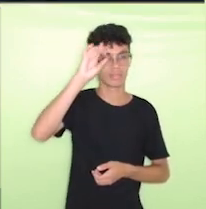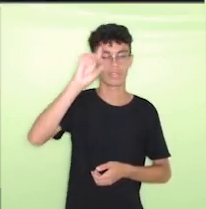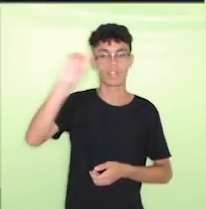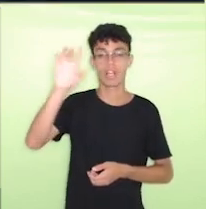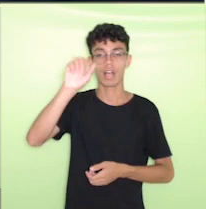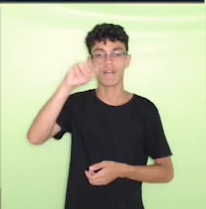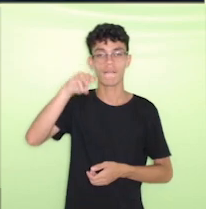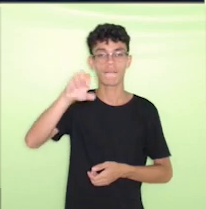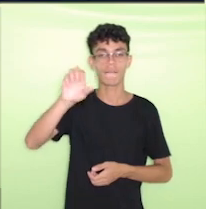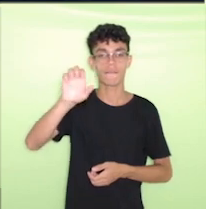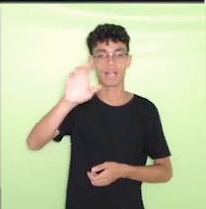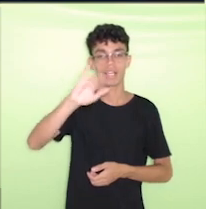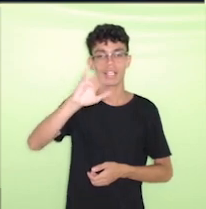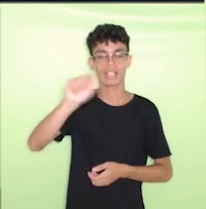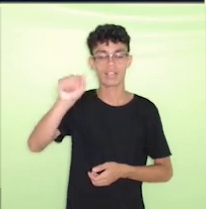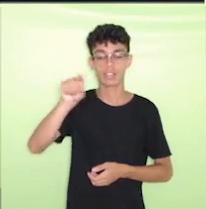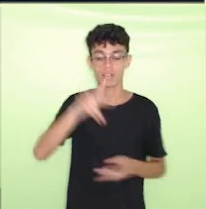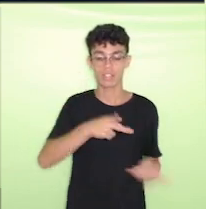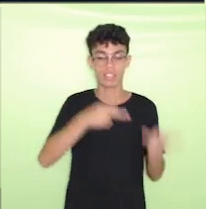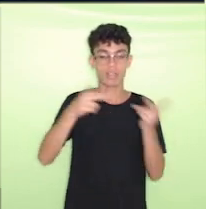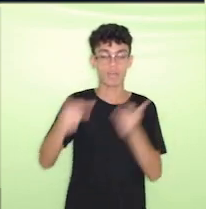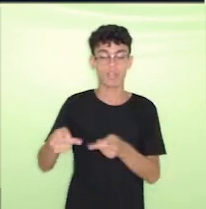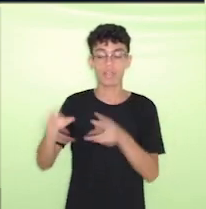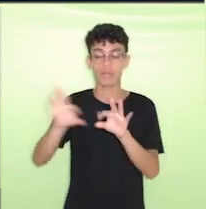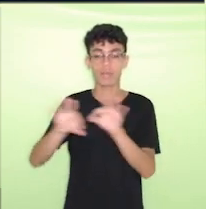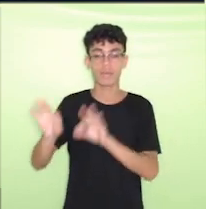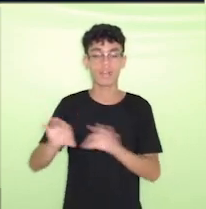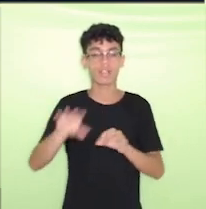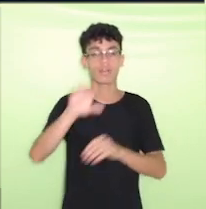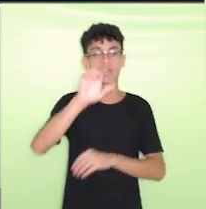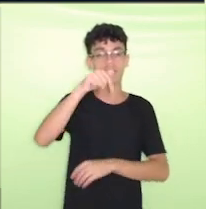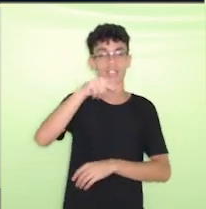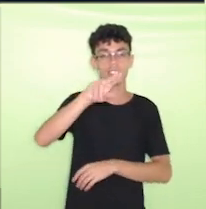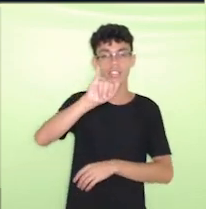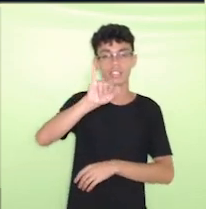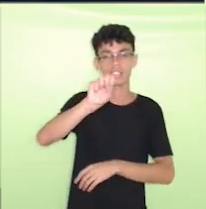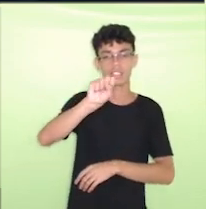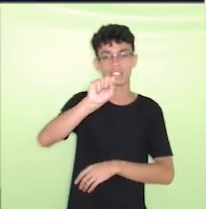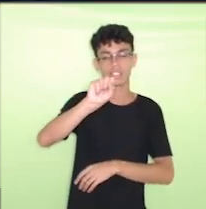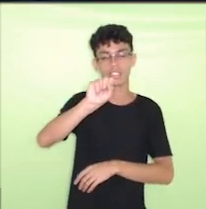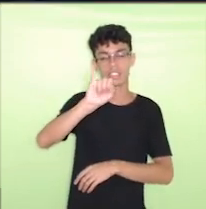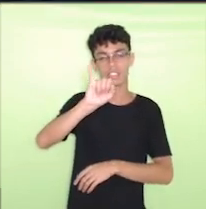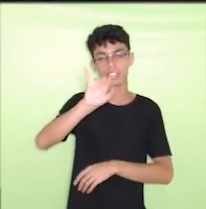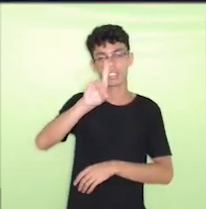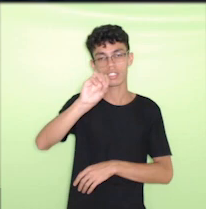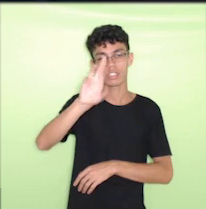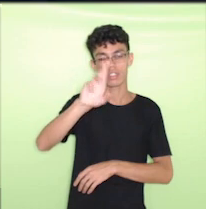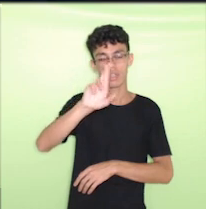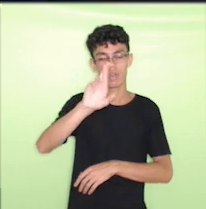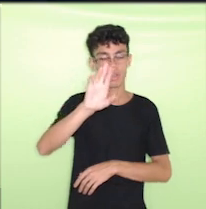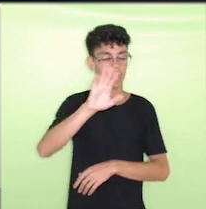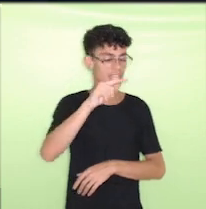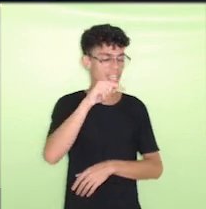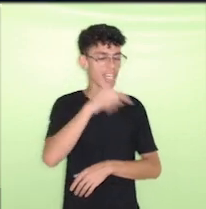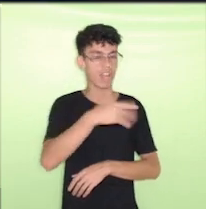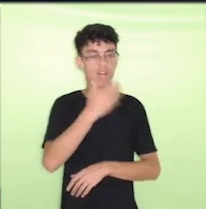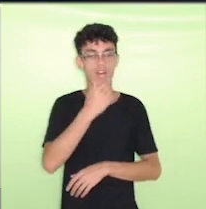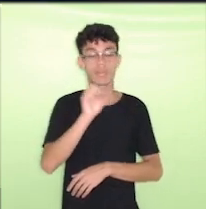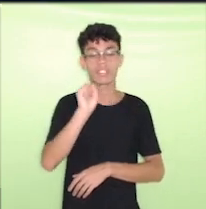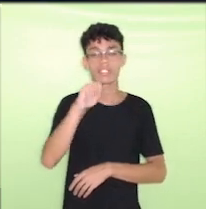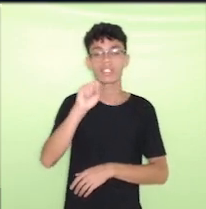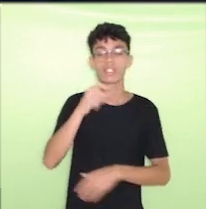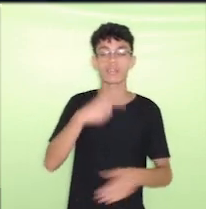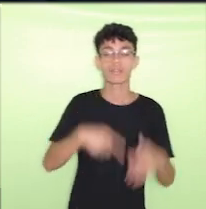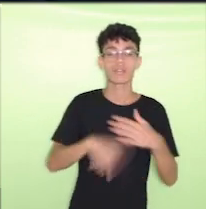América, você vai receber uma visita. Vamos, prepare-se para receber o Inquisidor. O Inquisidor? Sim, serão as